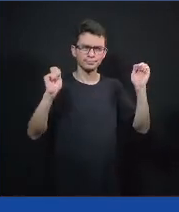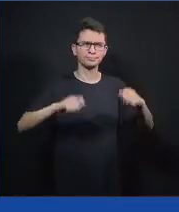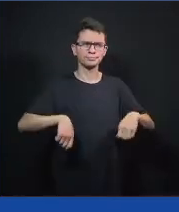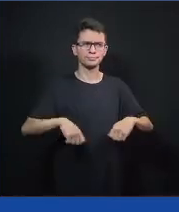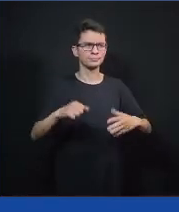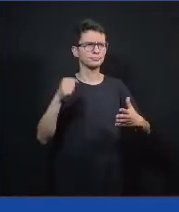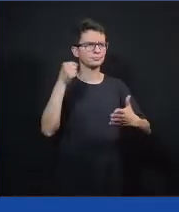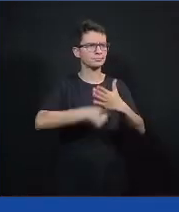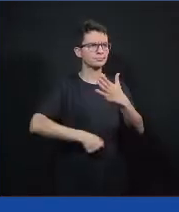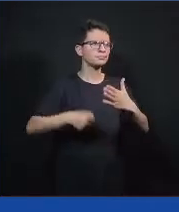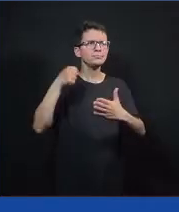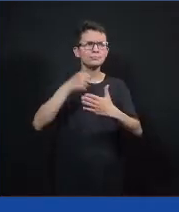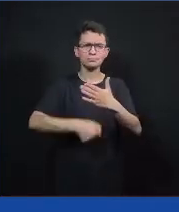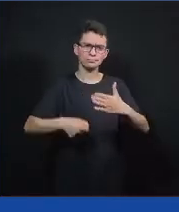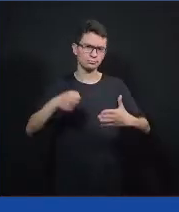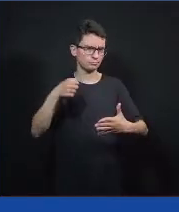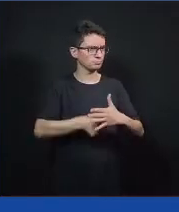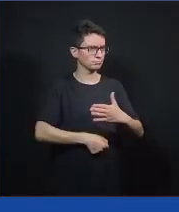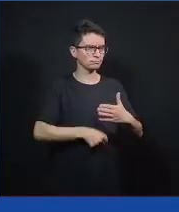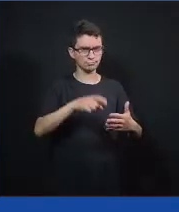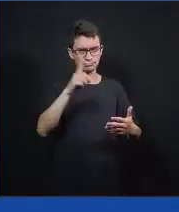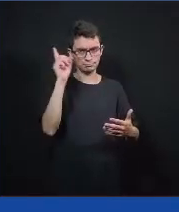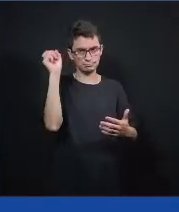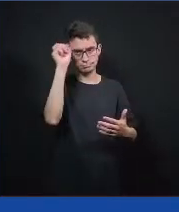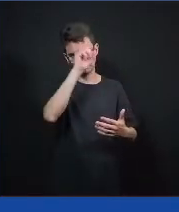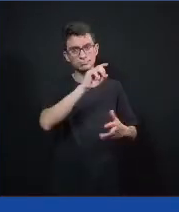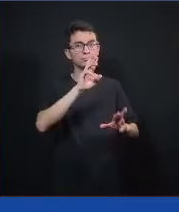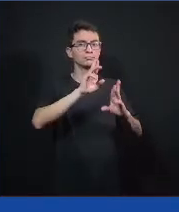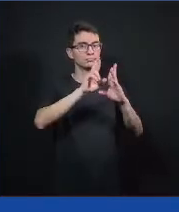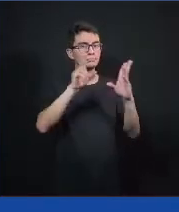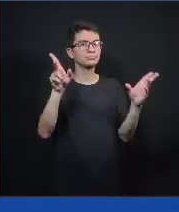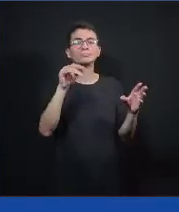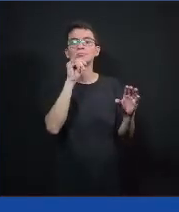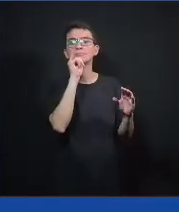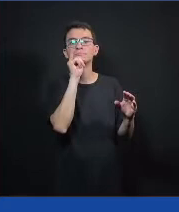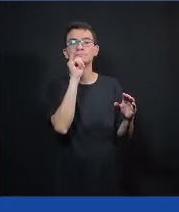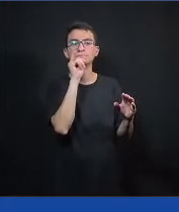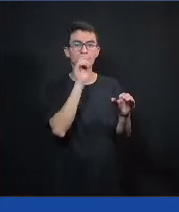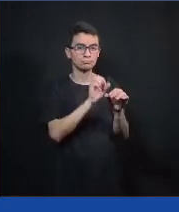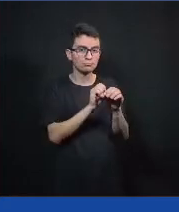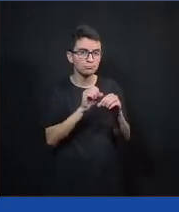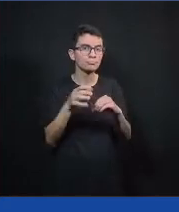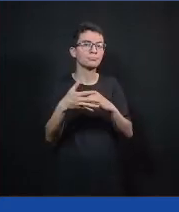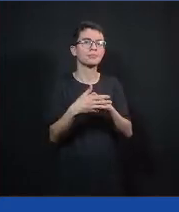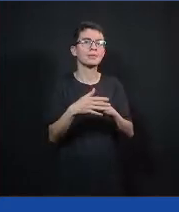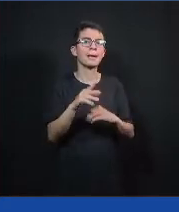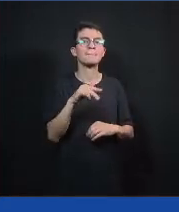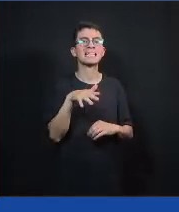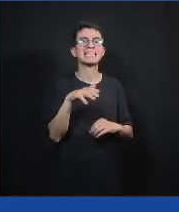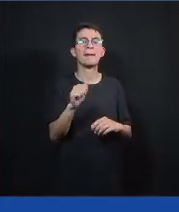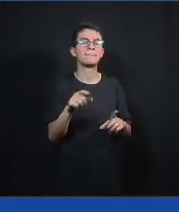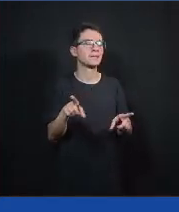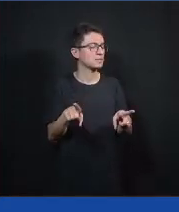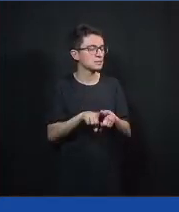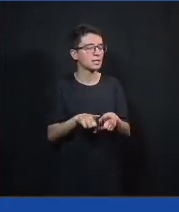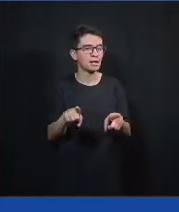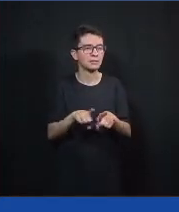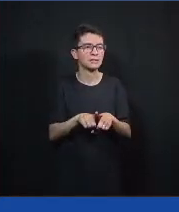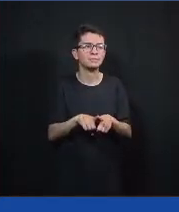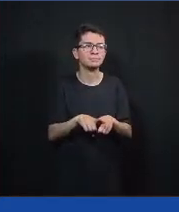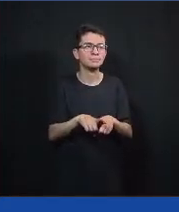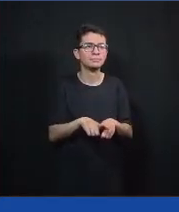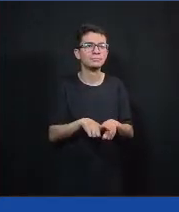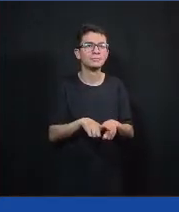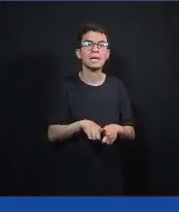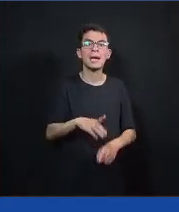resistir, mesmo a situações excepcionais de pandemia e de conflitos federativos. O maior